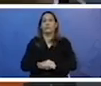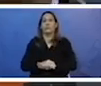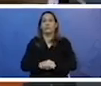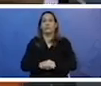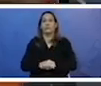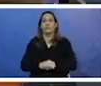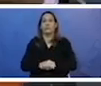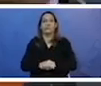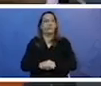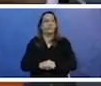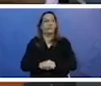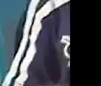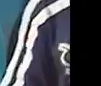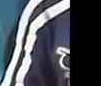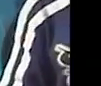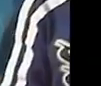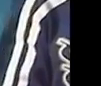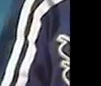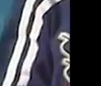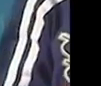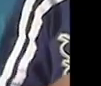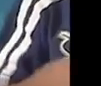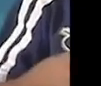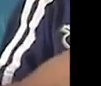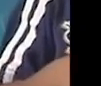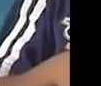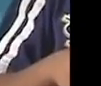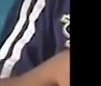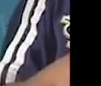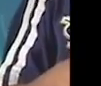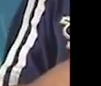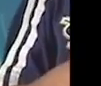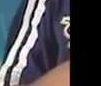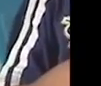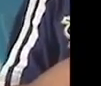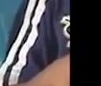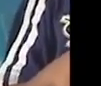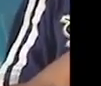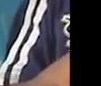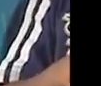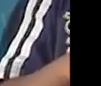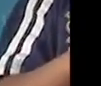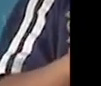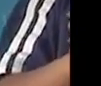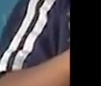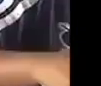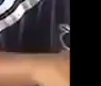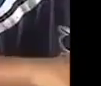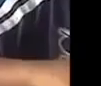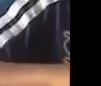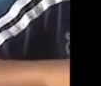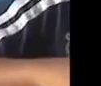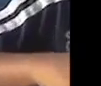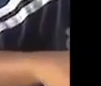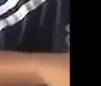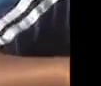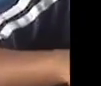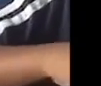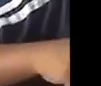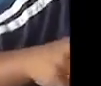do Brasil. Meu nome é Pedro, tenho 12 anos, moro no Crato, Ceará. Eu